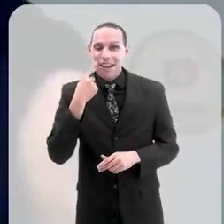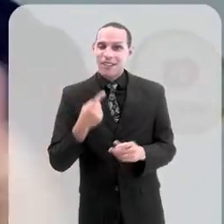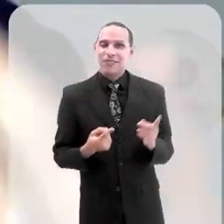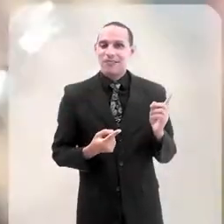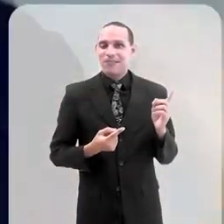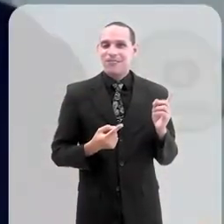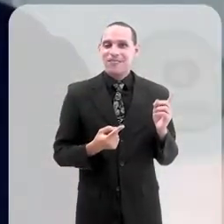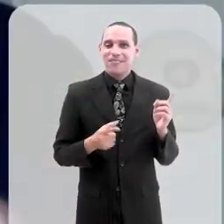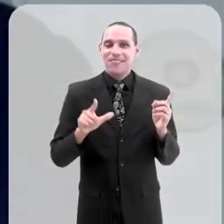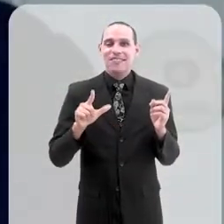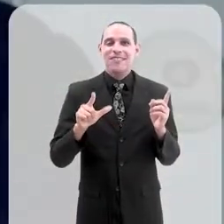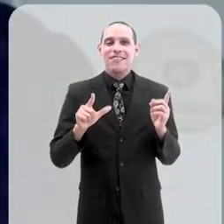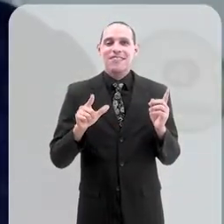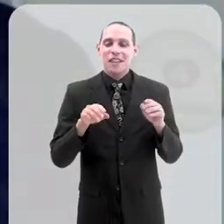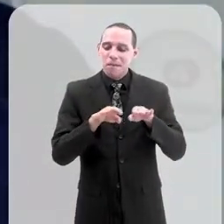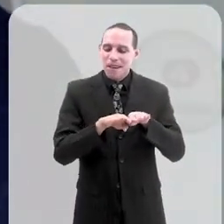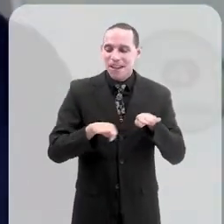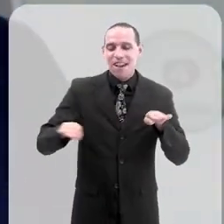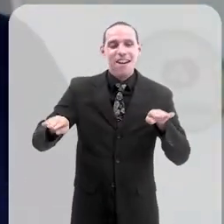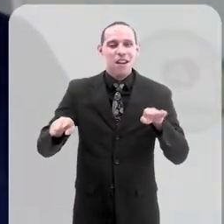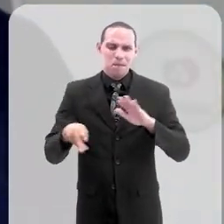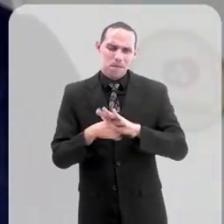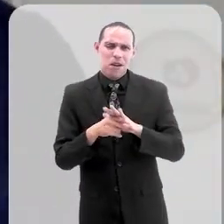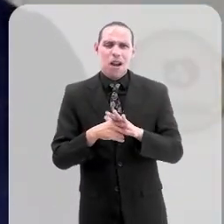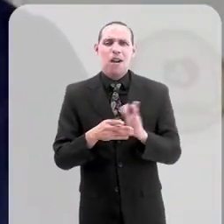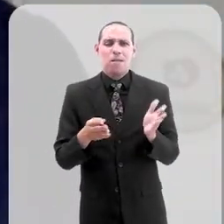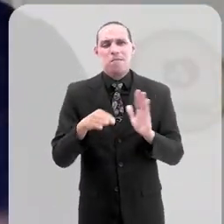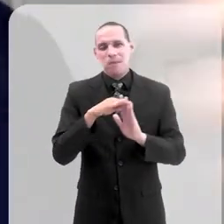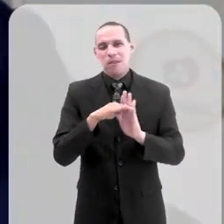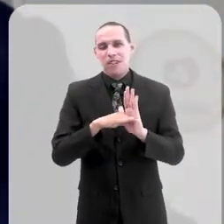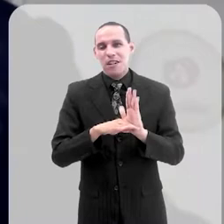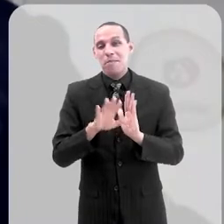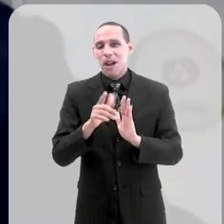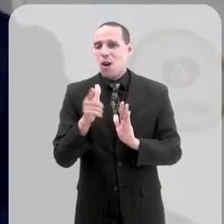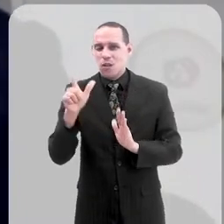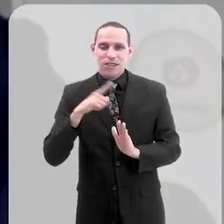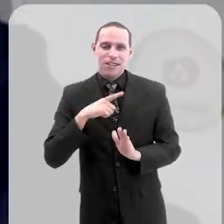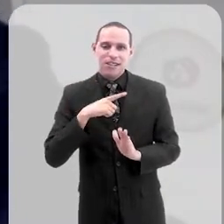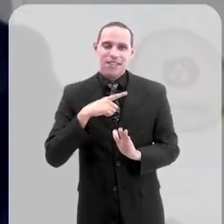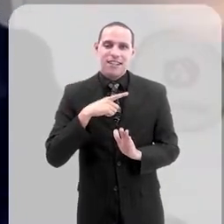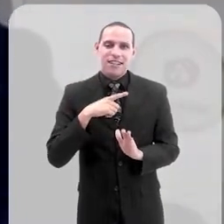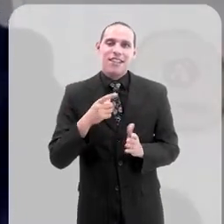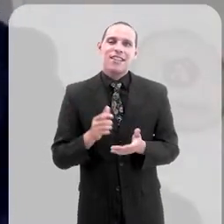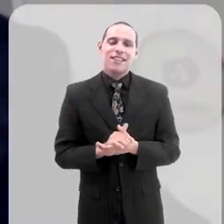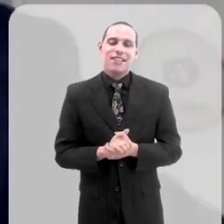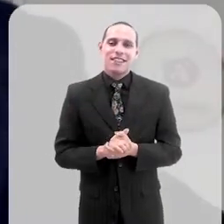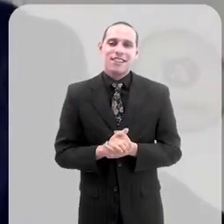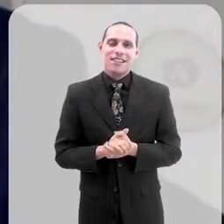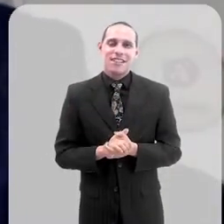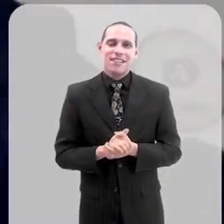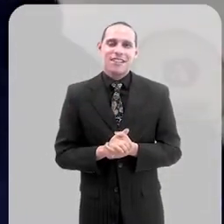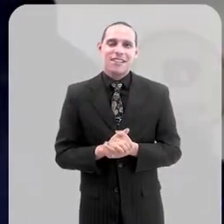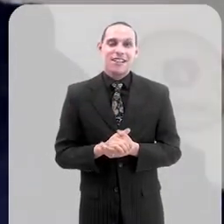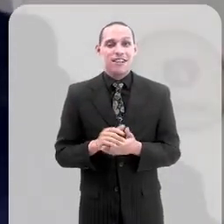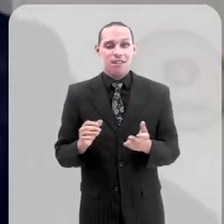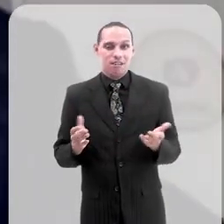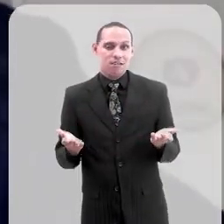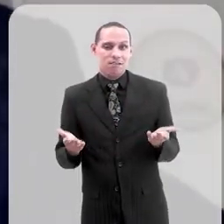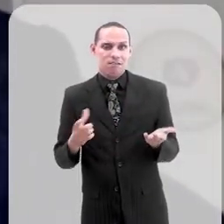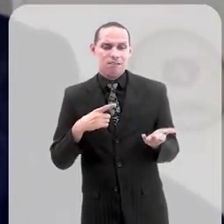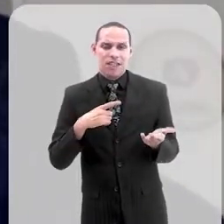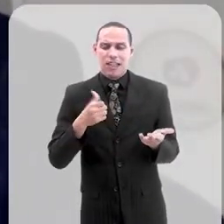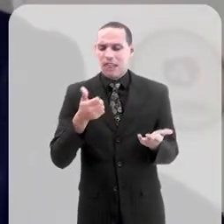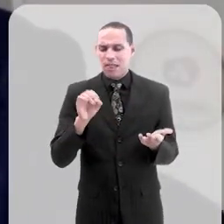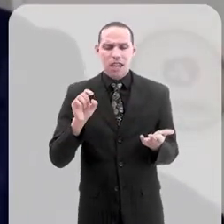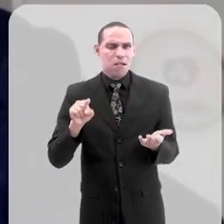Esse aqui é de um programa, mas a gente tem outros, tá? Tem um gratuito, até que você acessa mais de